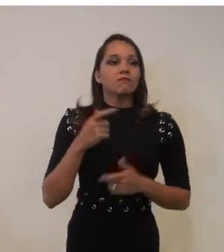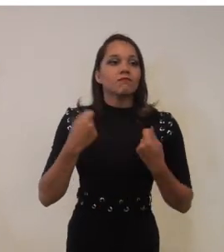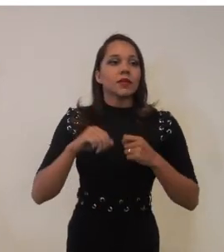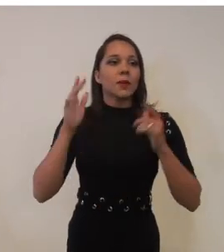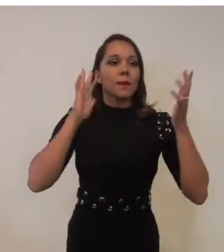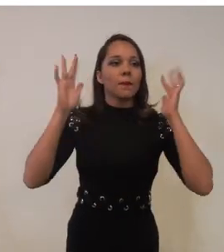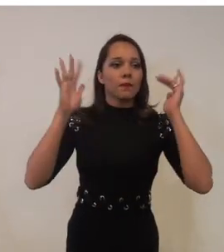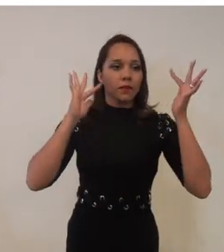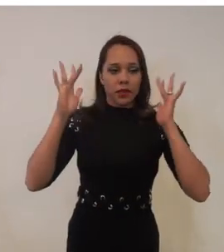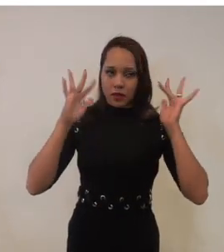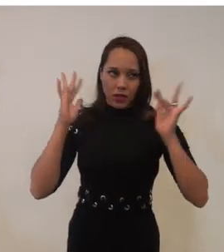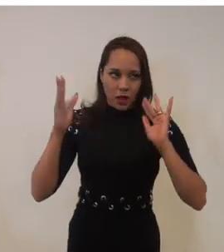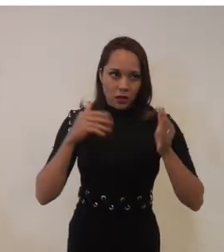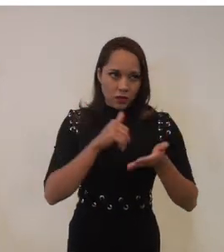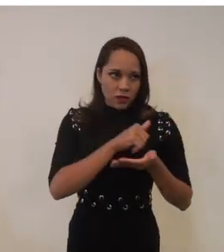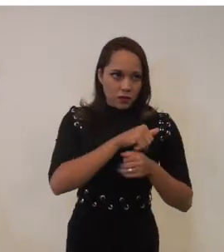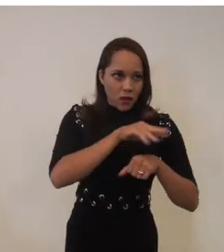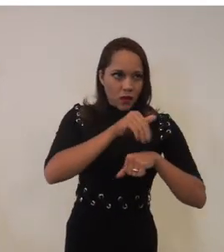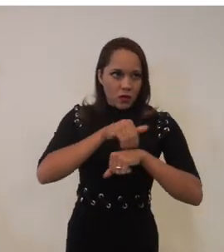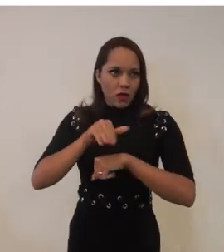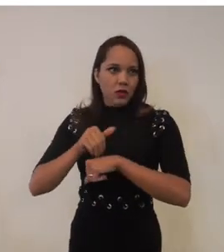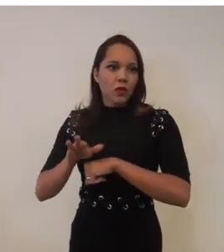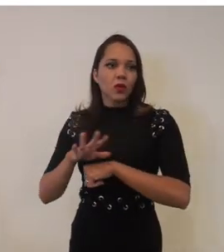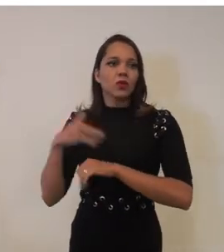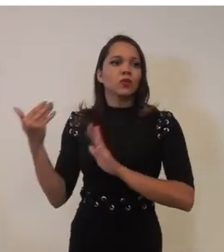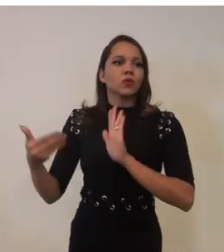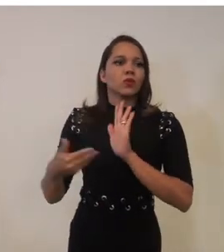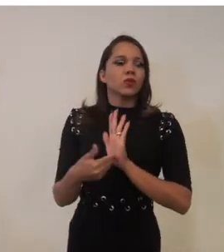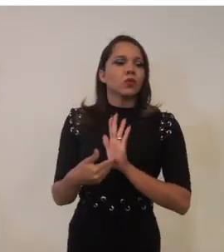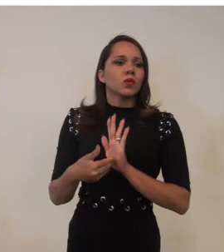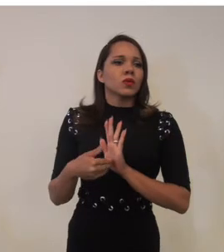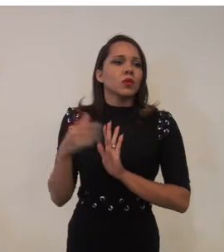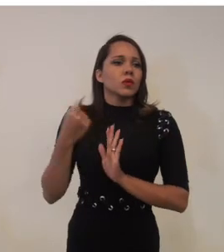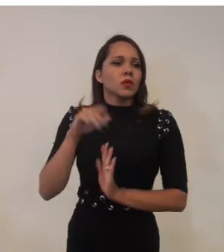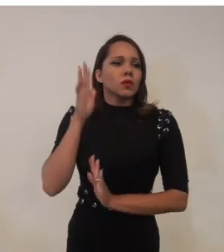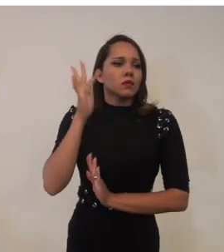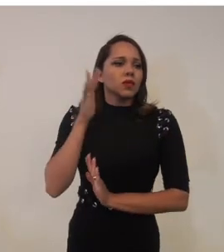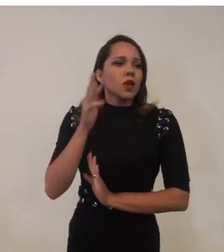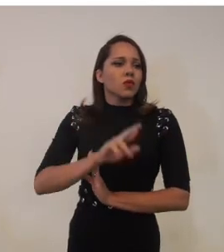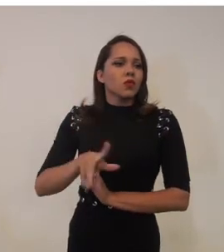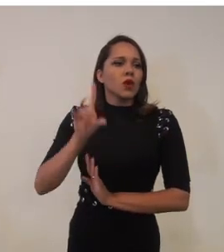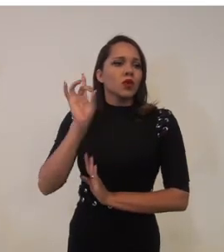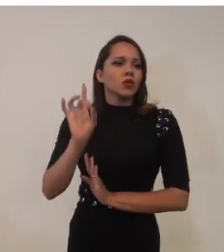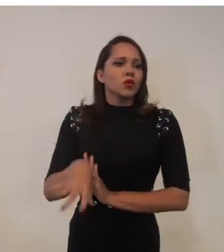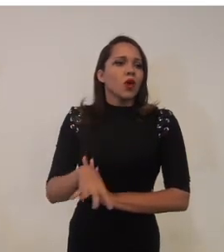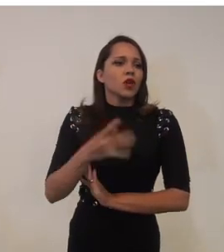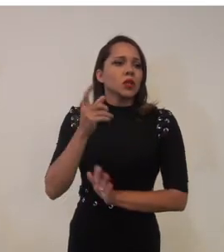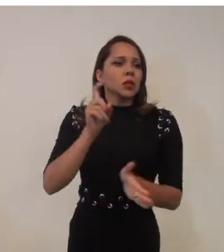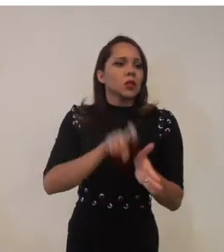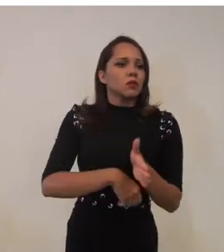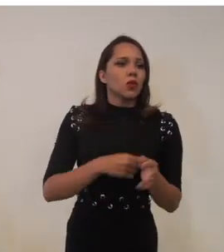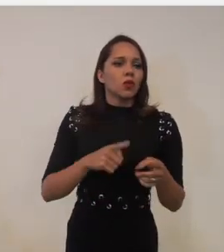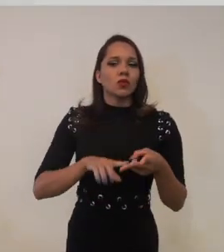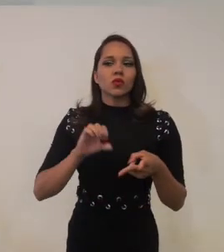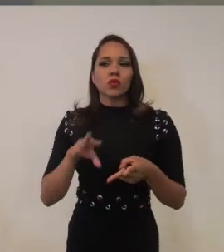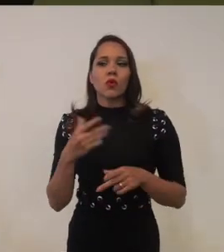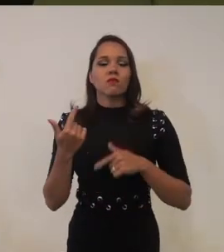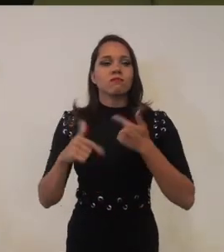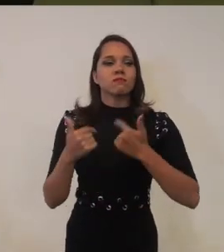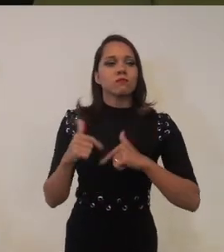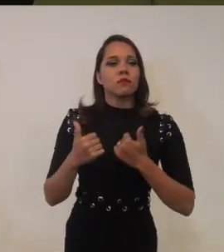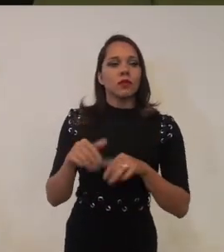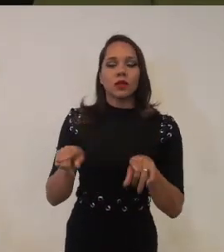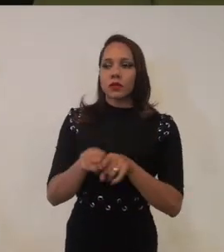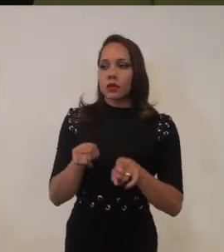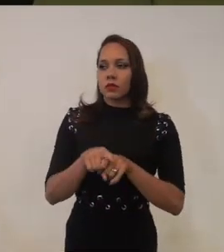pensar exportações e tudo em termos de não somente de tributos e empregos, né, mas em